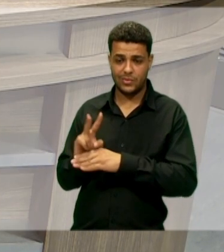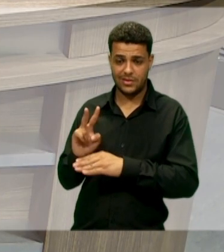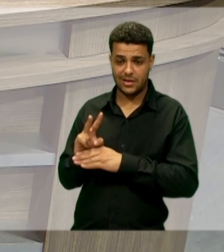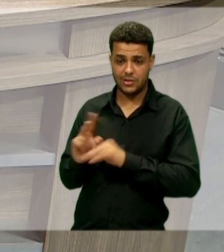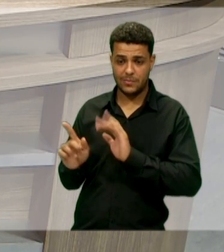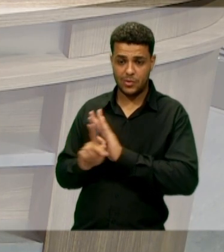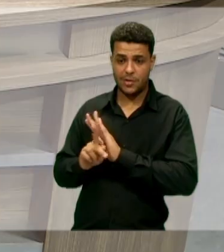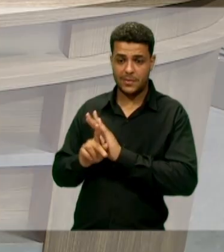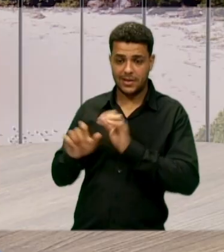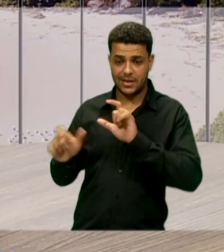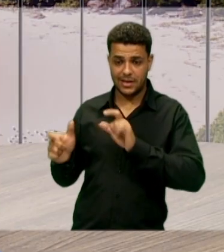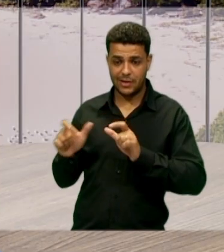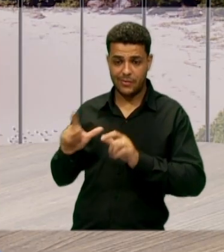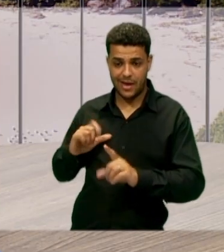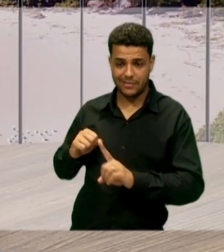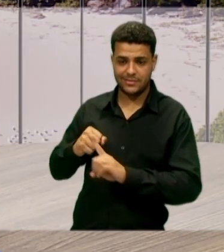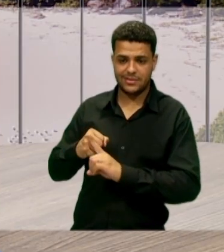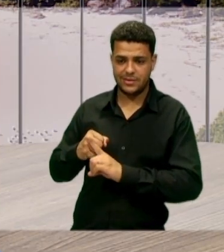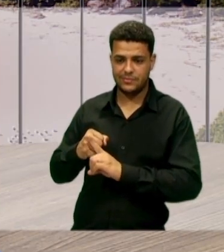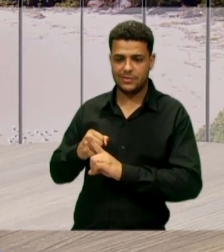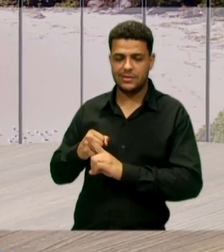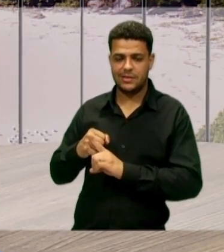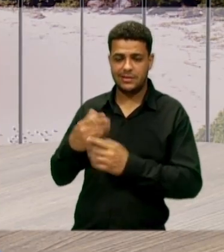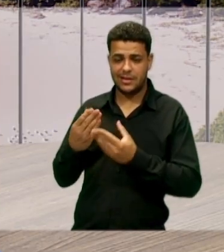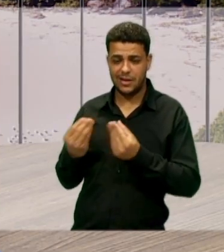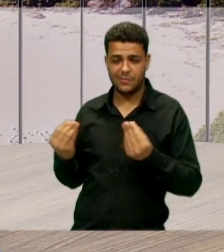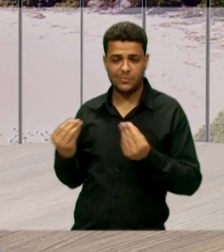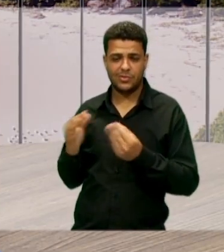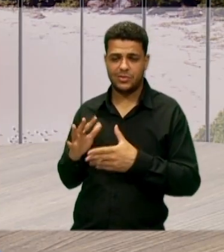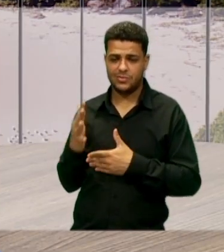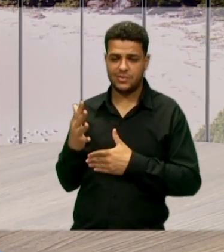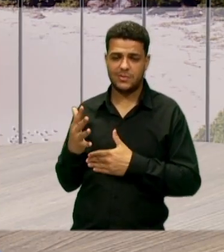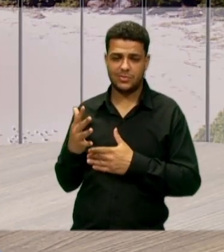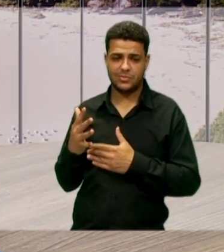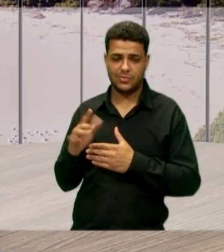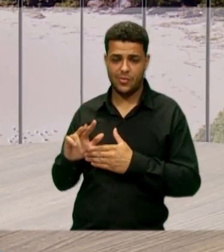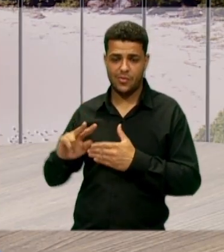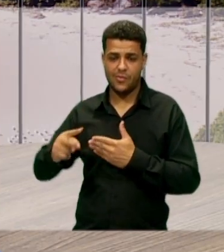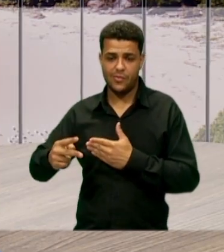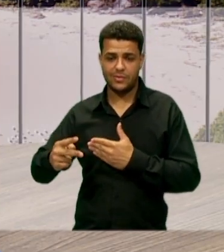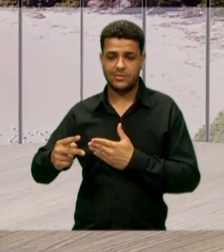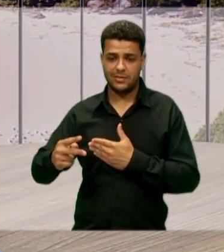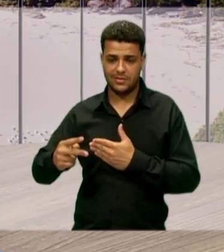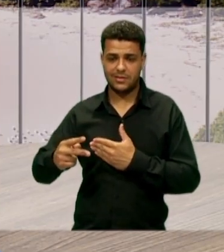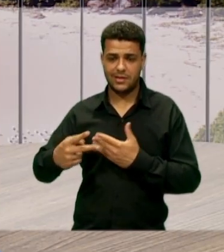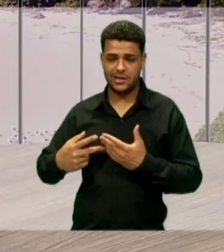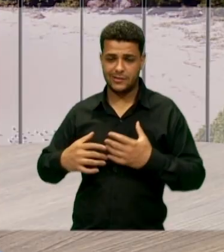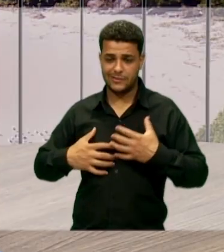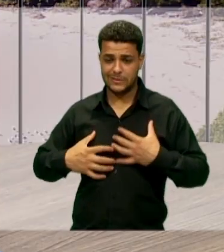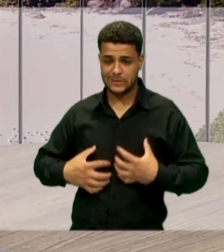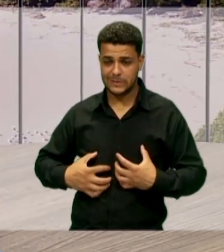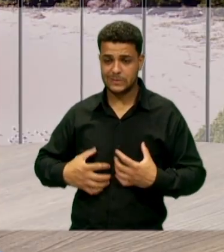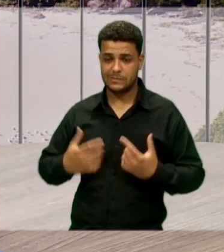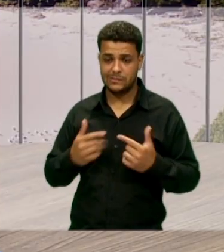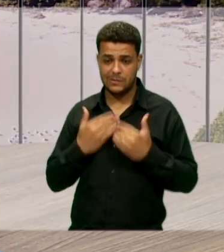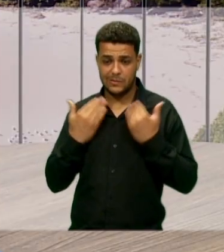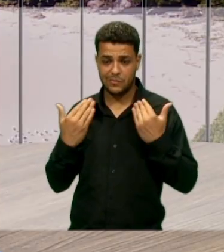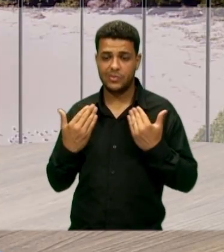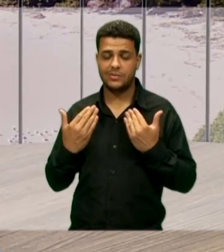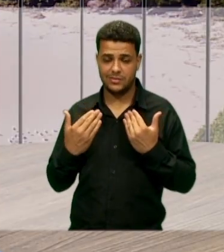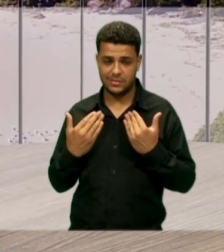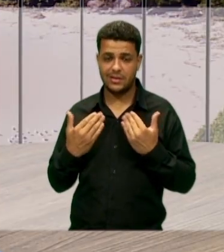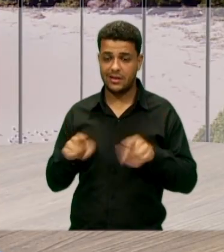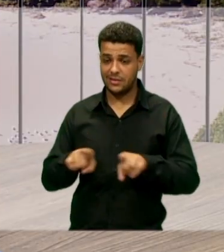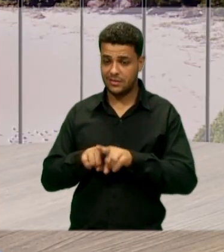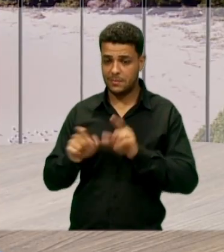agressivo. Tem pacientes que têm muitos efeitos colaterais, e esses efeitos colaterais podem trazer morbidades e mortalidades significativas, e